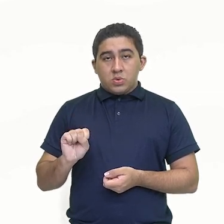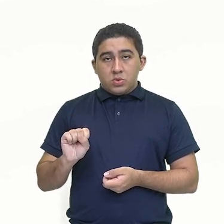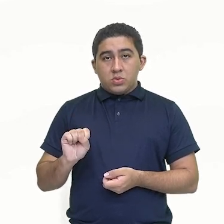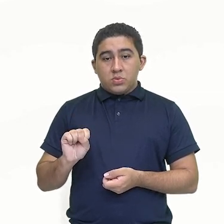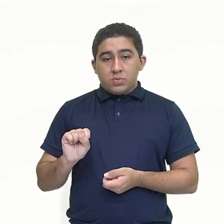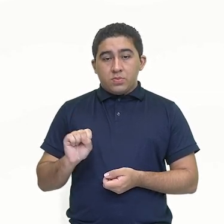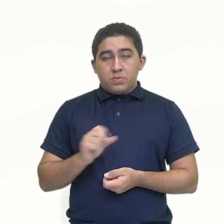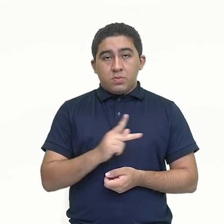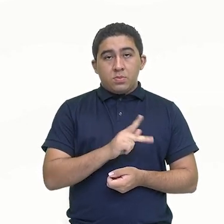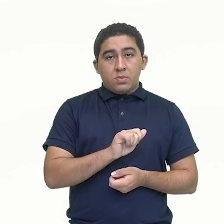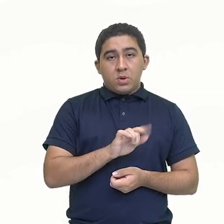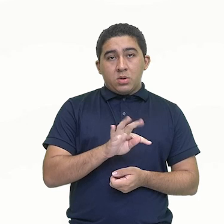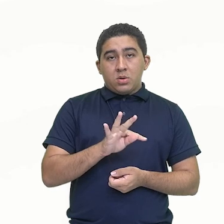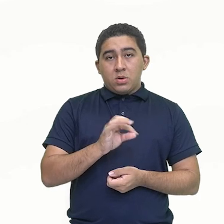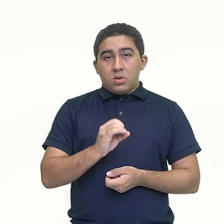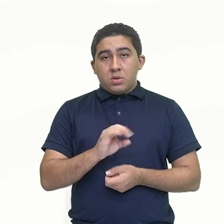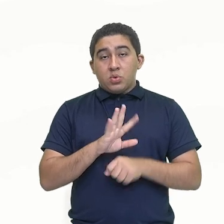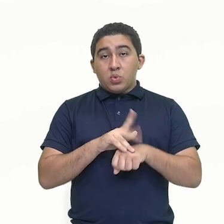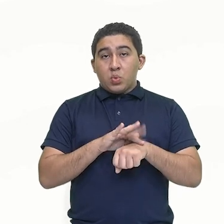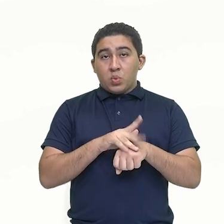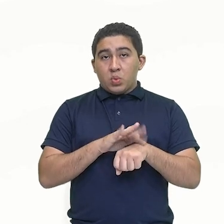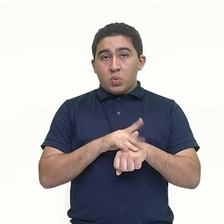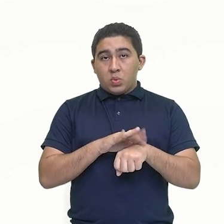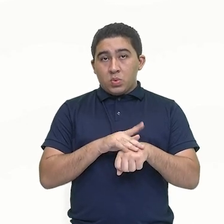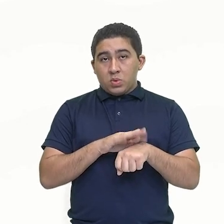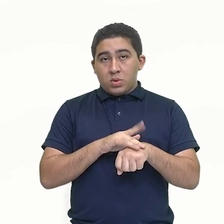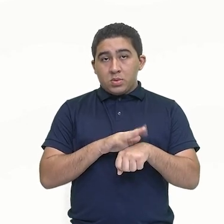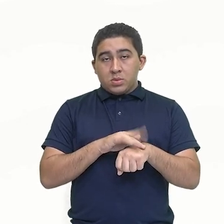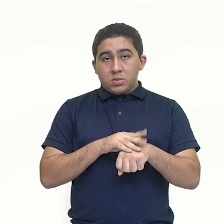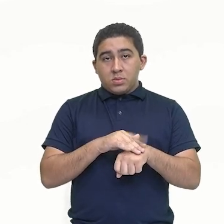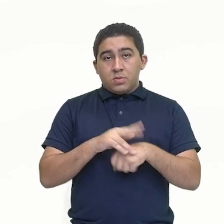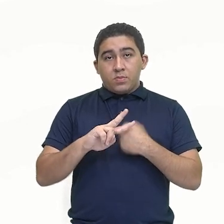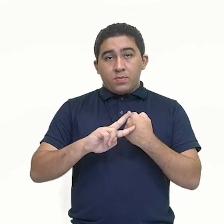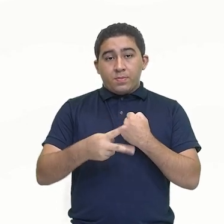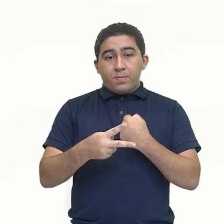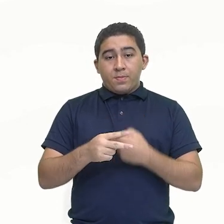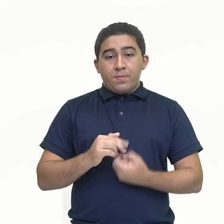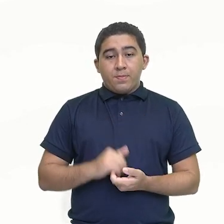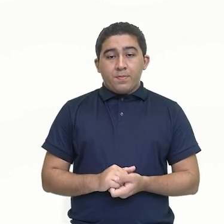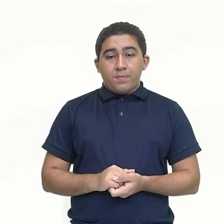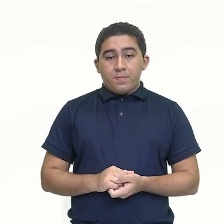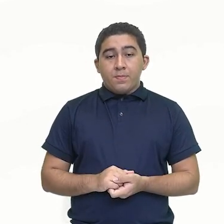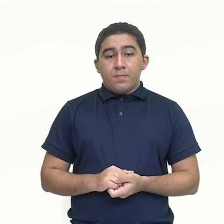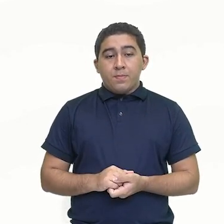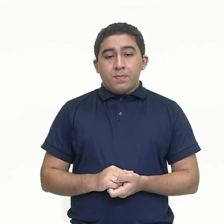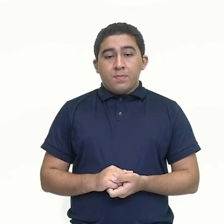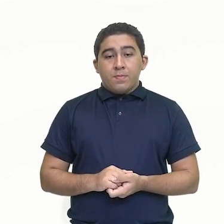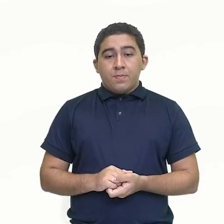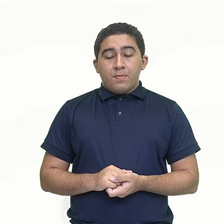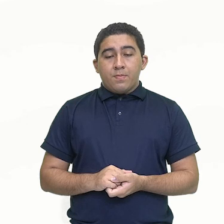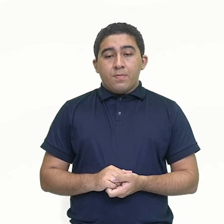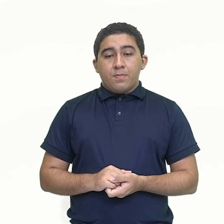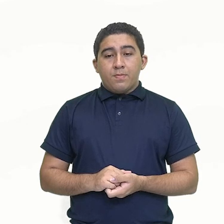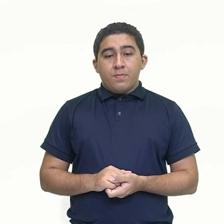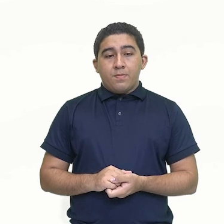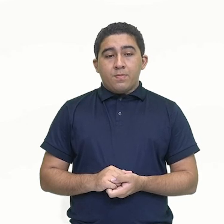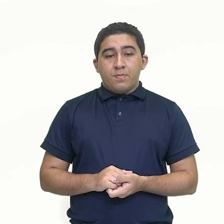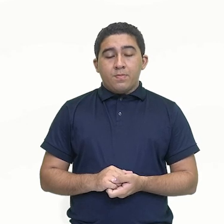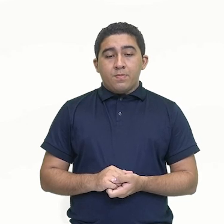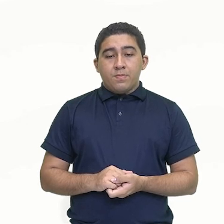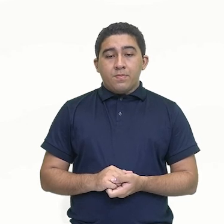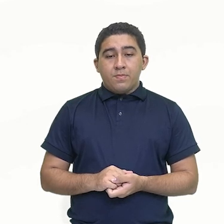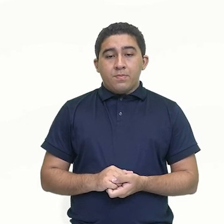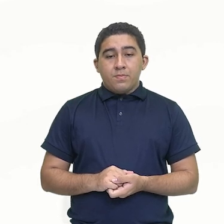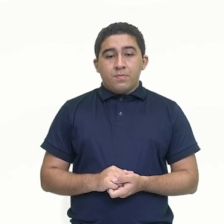pato significa doença, Então, eles causam essas doenças. E esses que causam doenças,